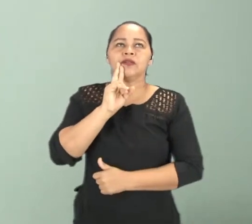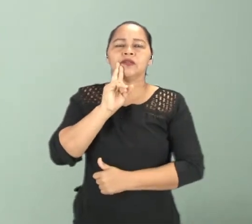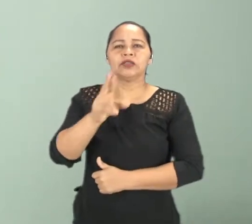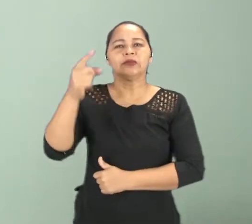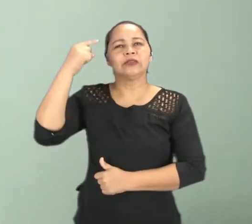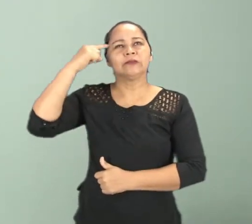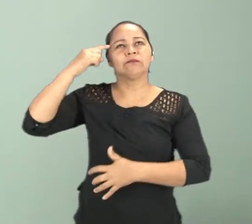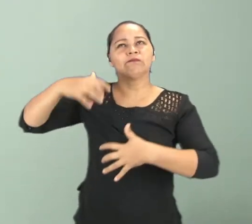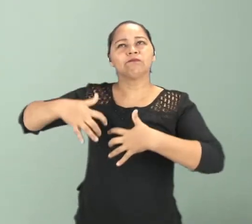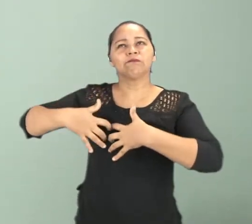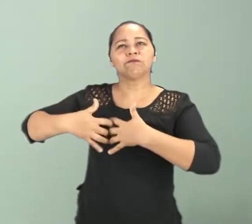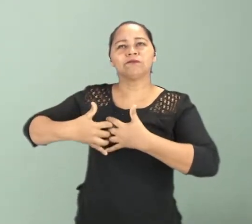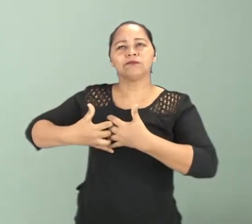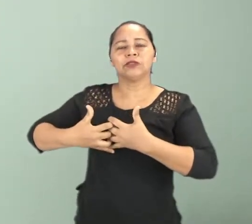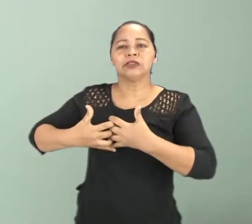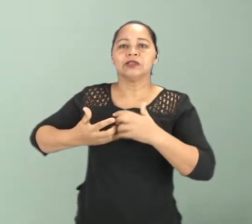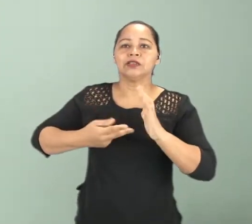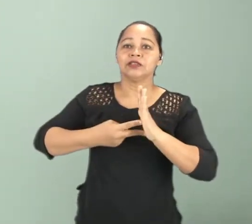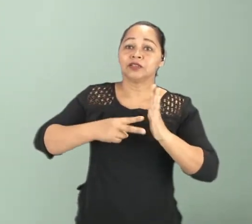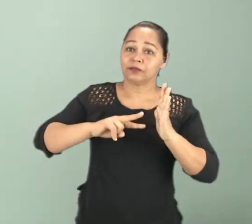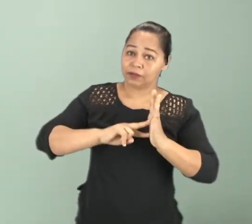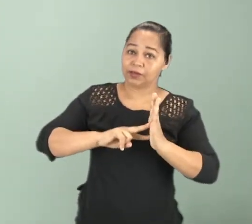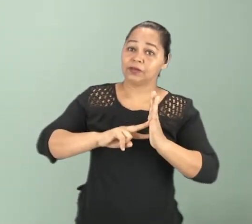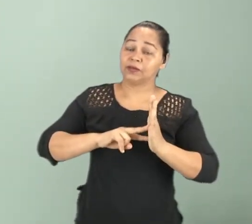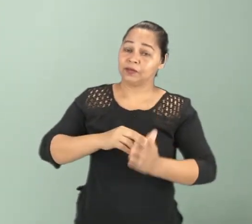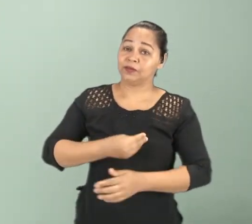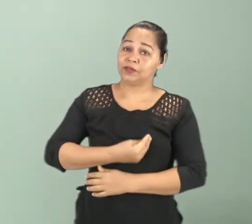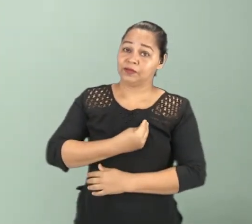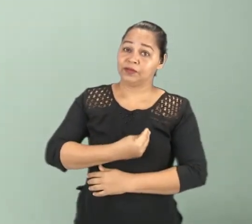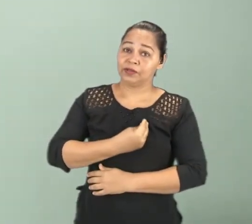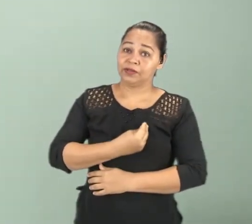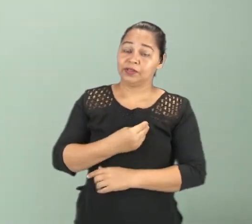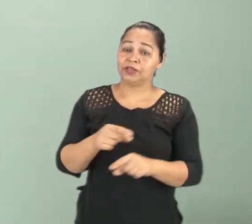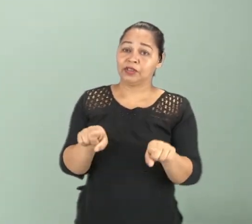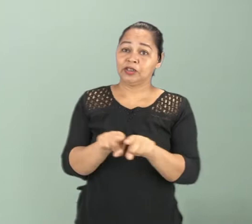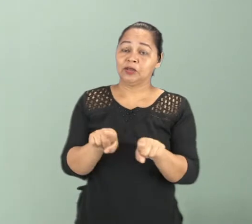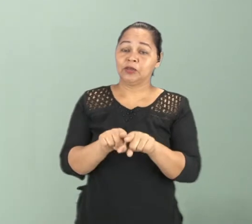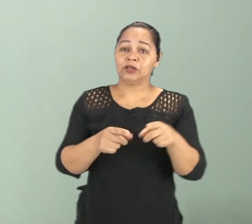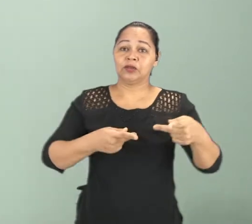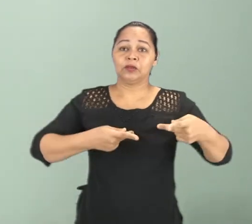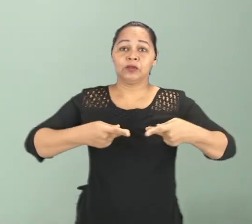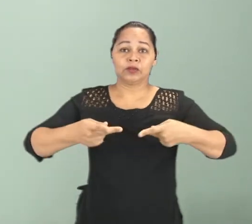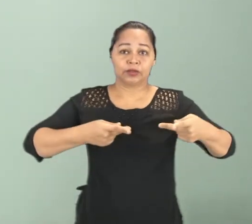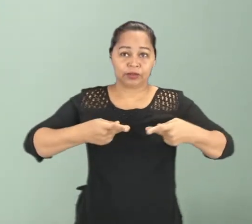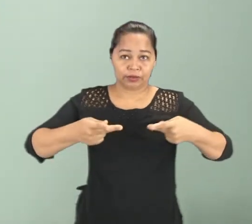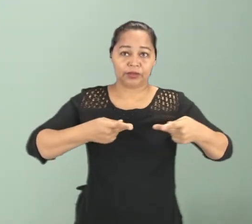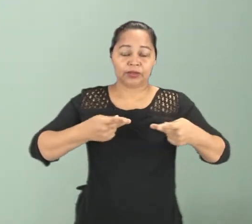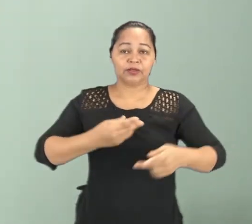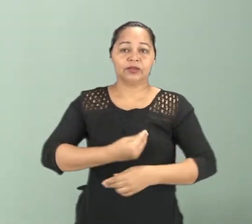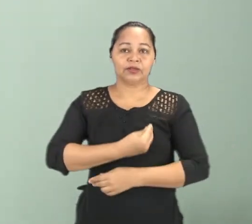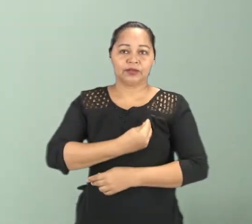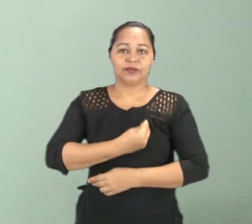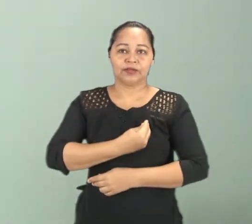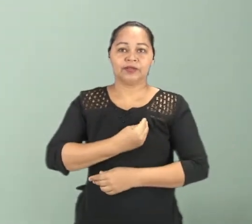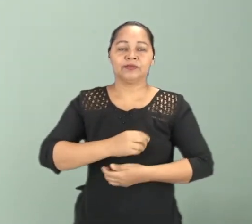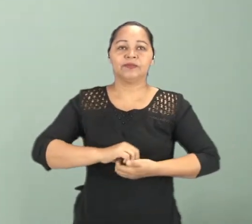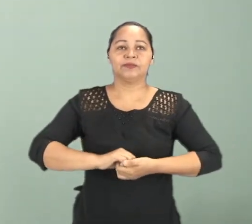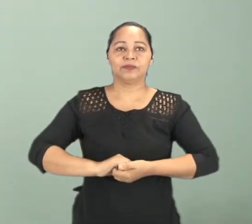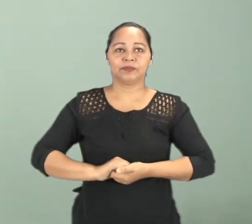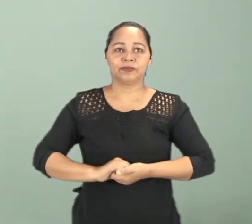de sentido, de significado para a vida. Podemos também transformar o nosso projeto, né, de vida.